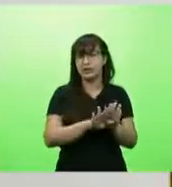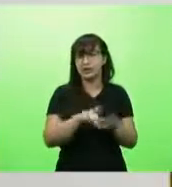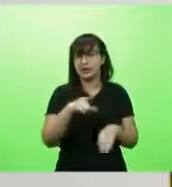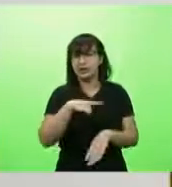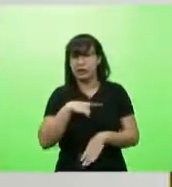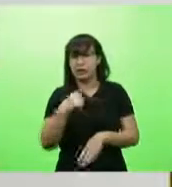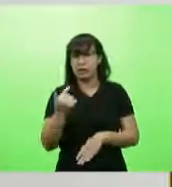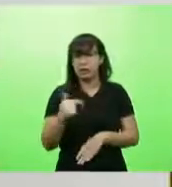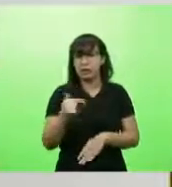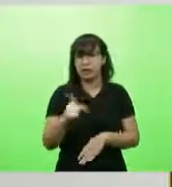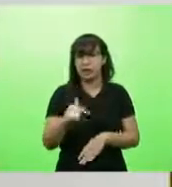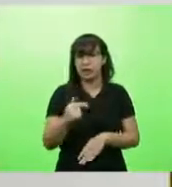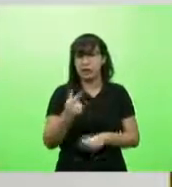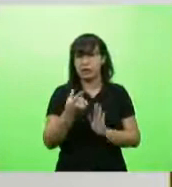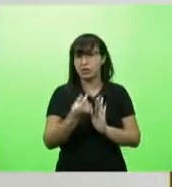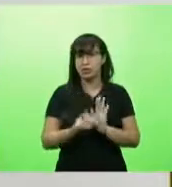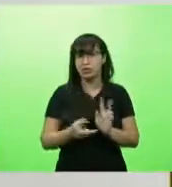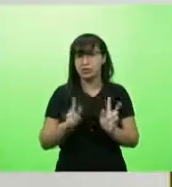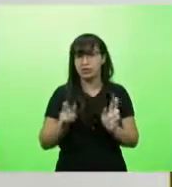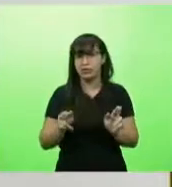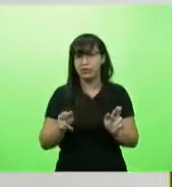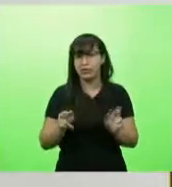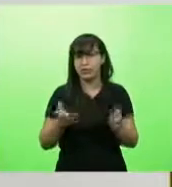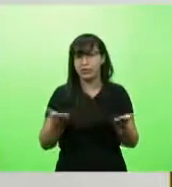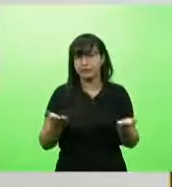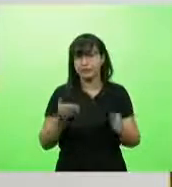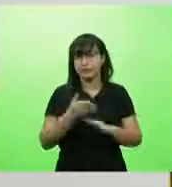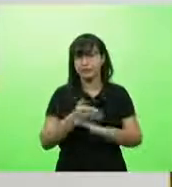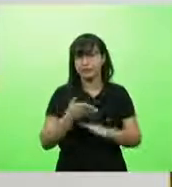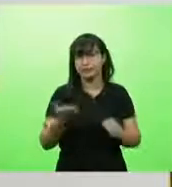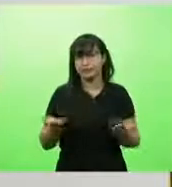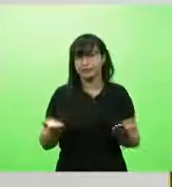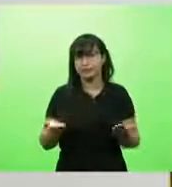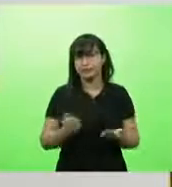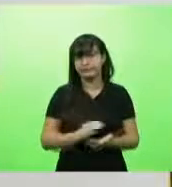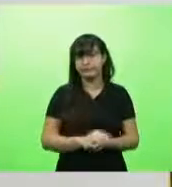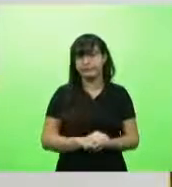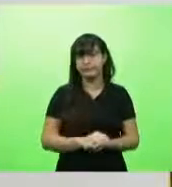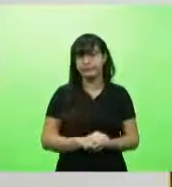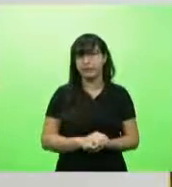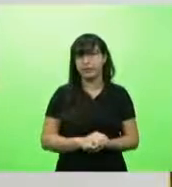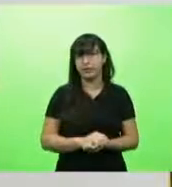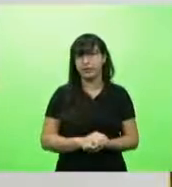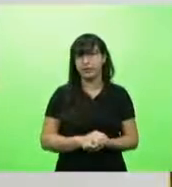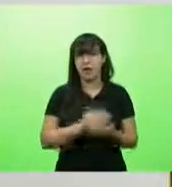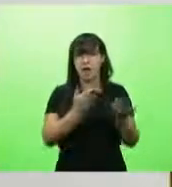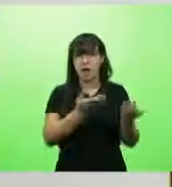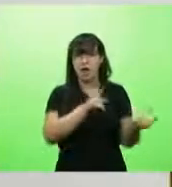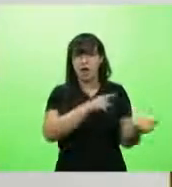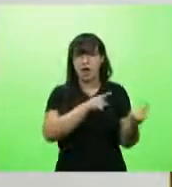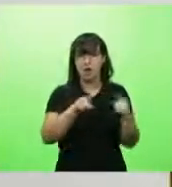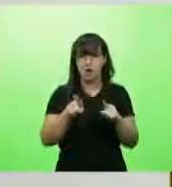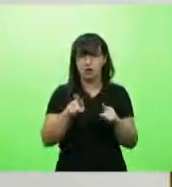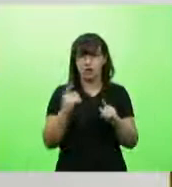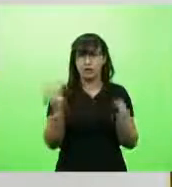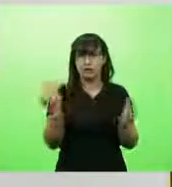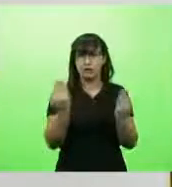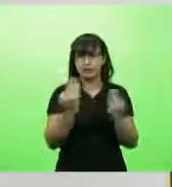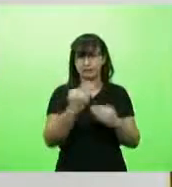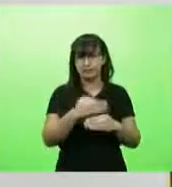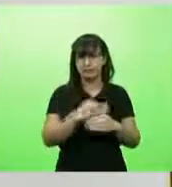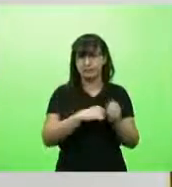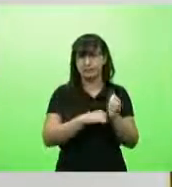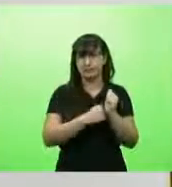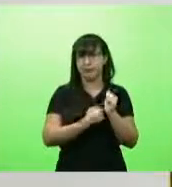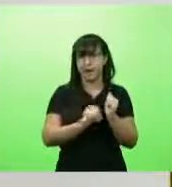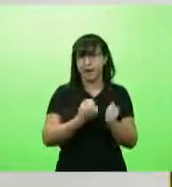o dinheiro entra a mesma coisa. Aí ficam aqui os que são contra o lockdown,